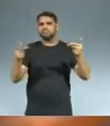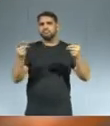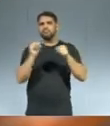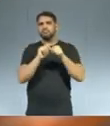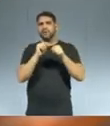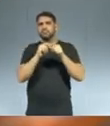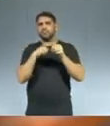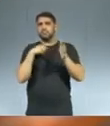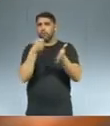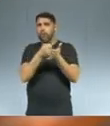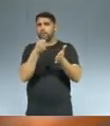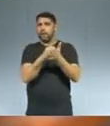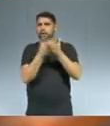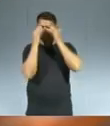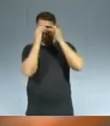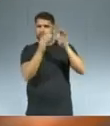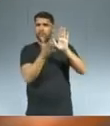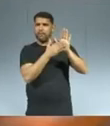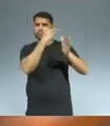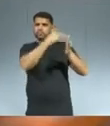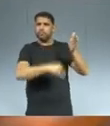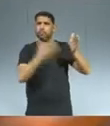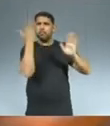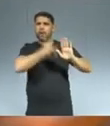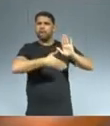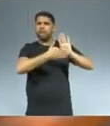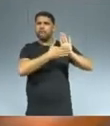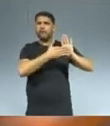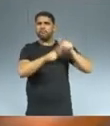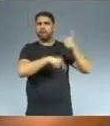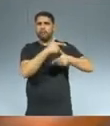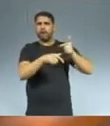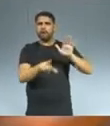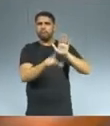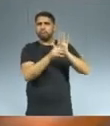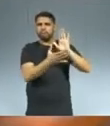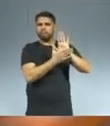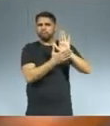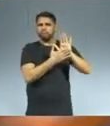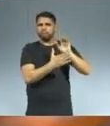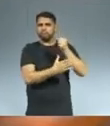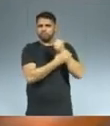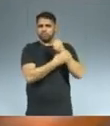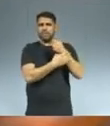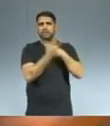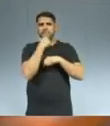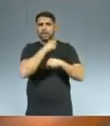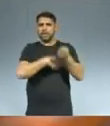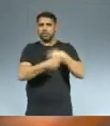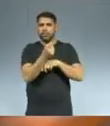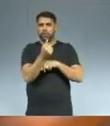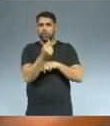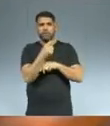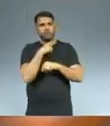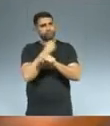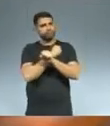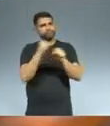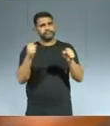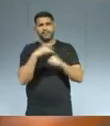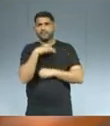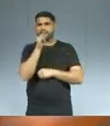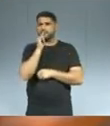na Poder esse tipo de requisito em nível internacional a e a questão da economia não basta